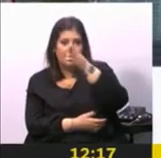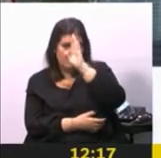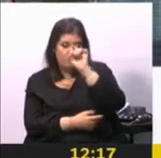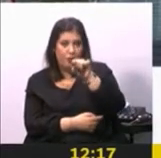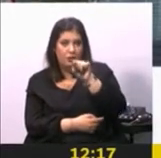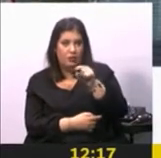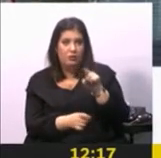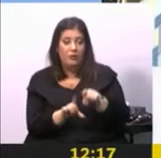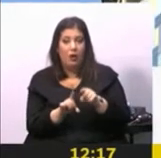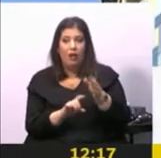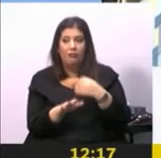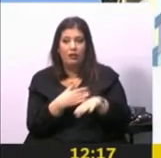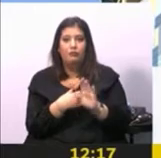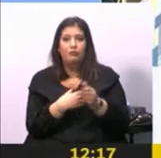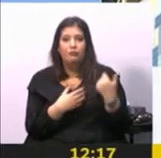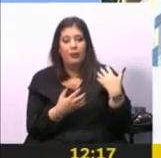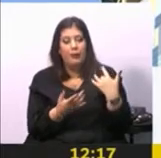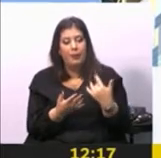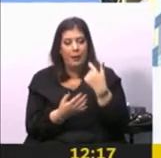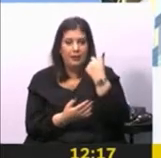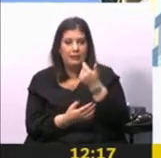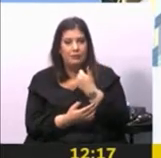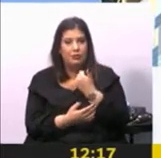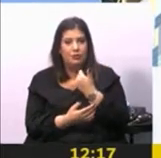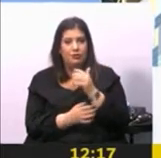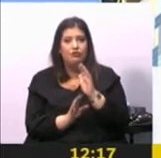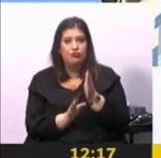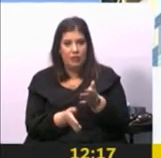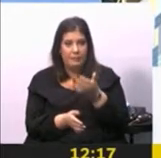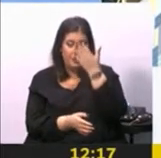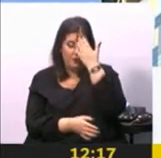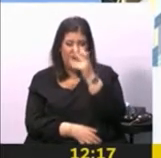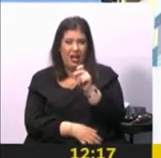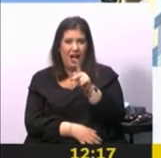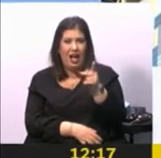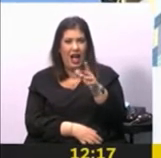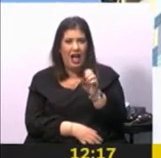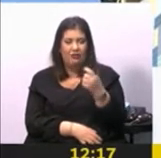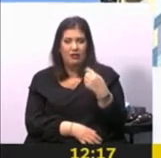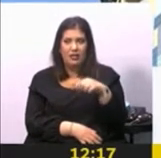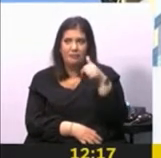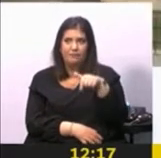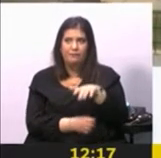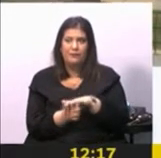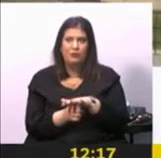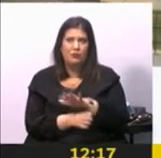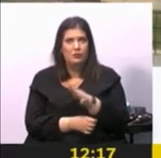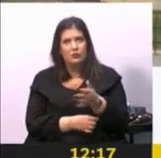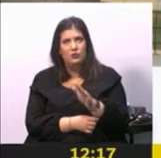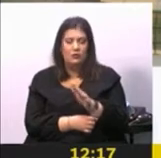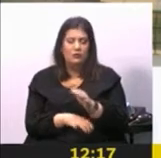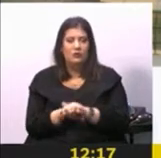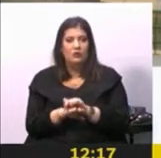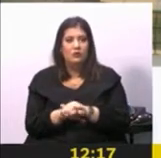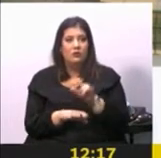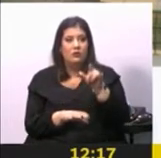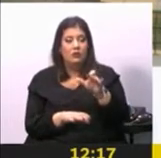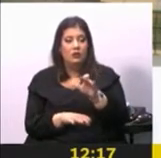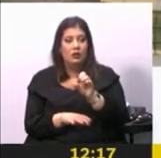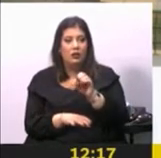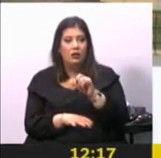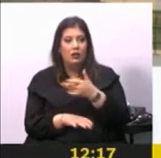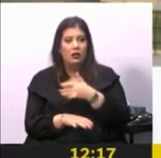Como tem sido dito a miúdo, eu creio que o Álvaro Sobrinho tem, nesta altura, através da Holding, uma